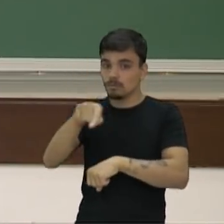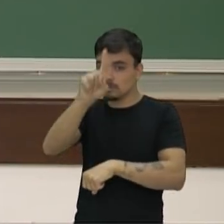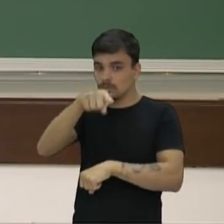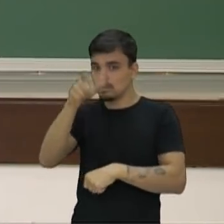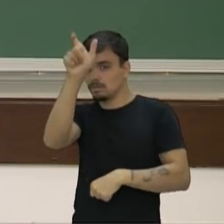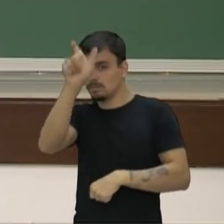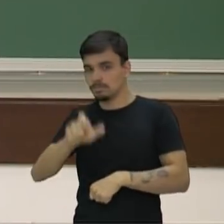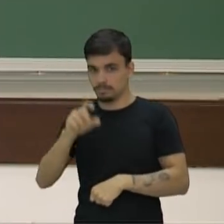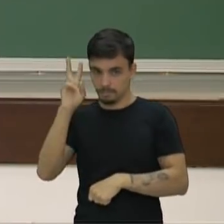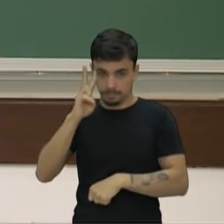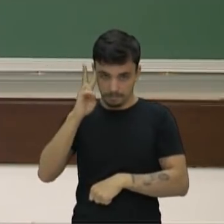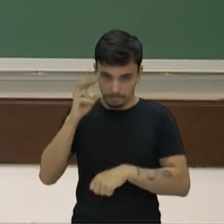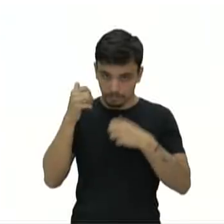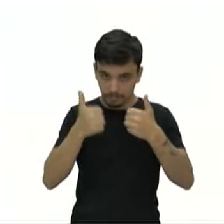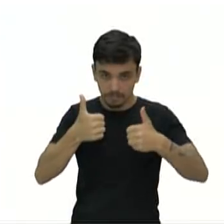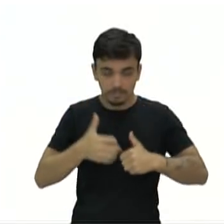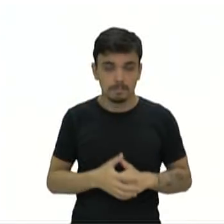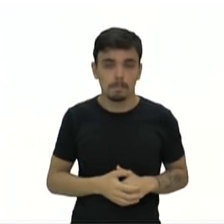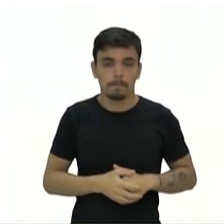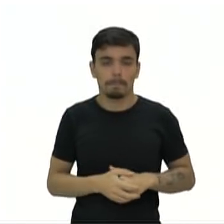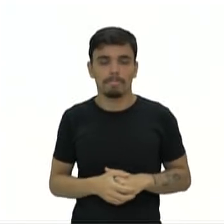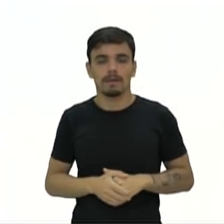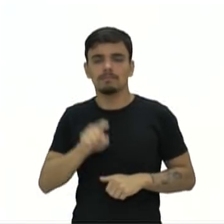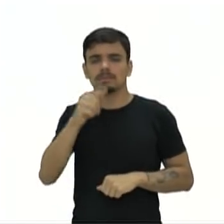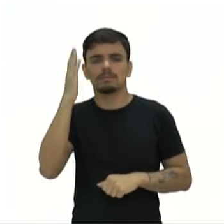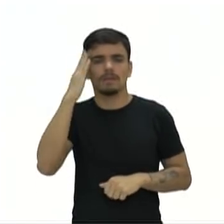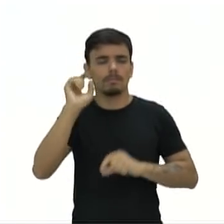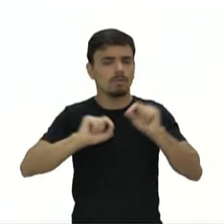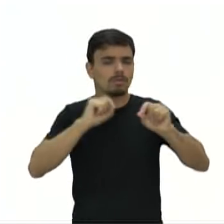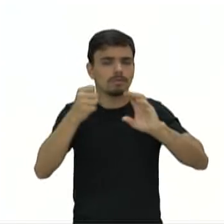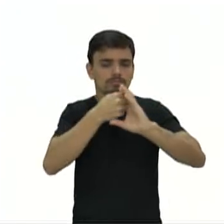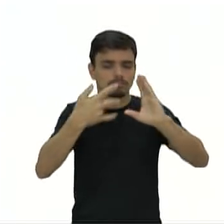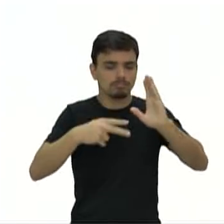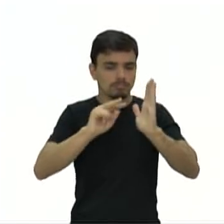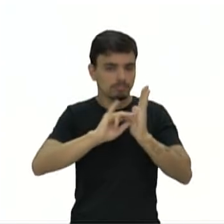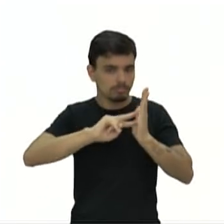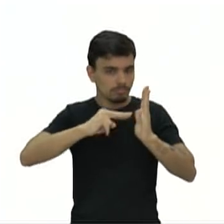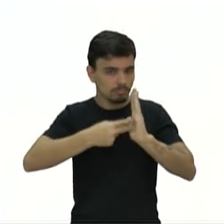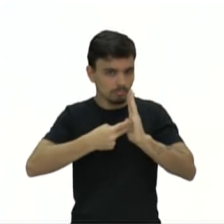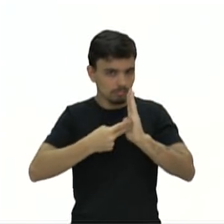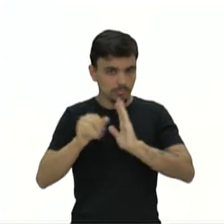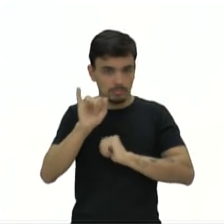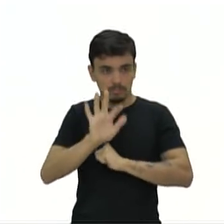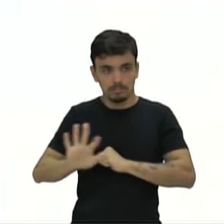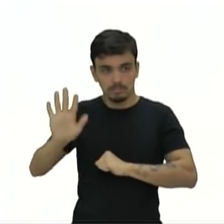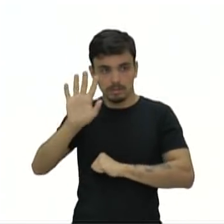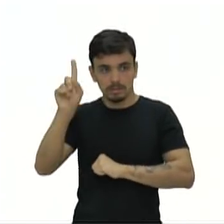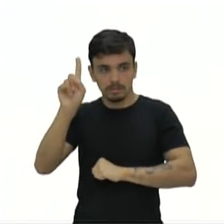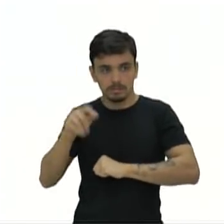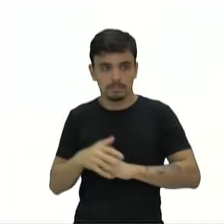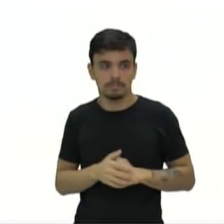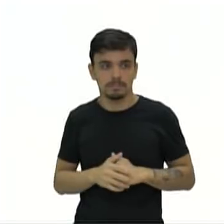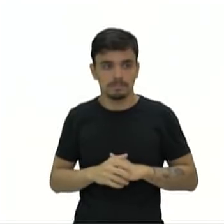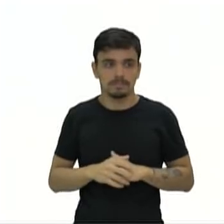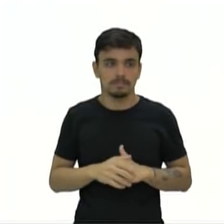os historiadores nessa aula. Vamos lá. Você saberia dizer do que se trata essa imagem?